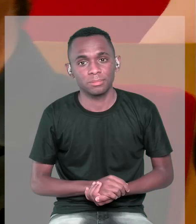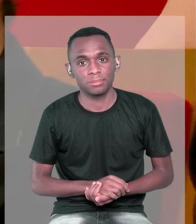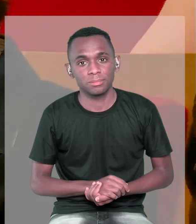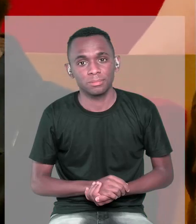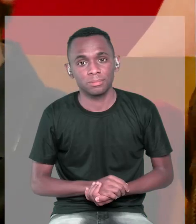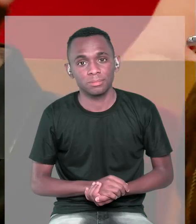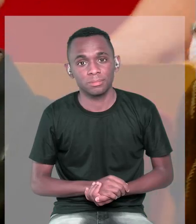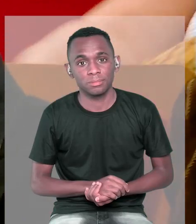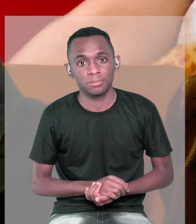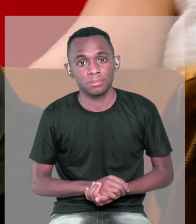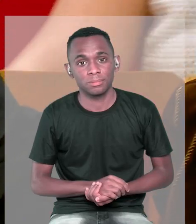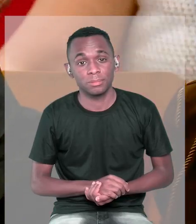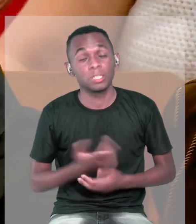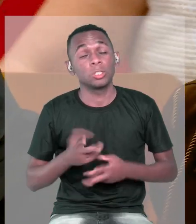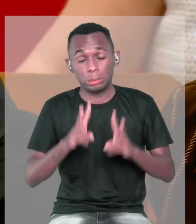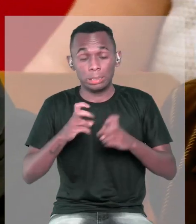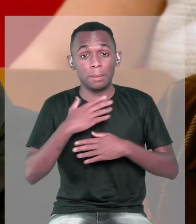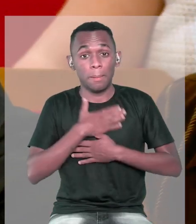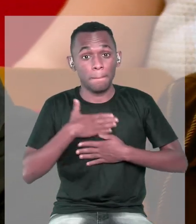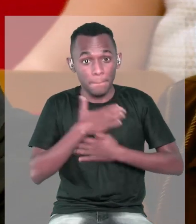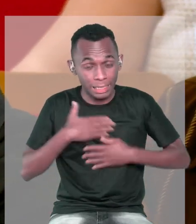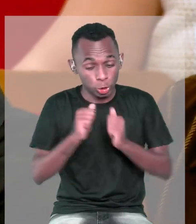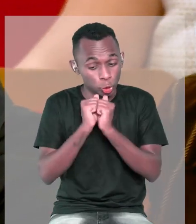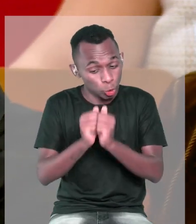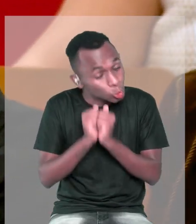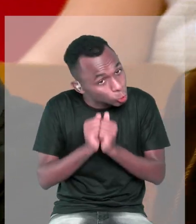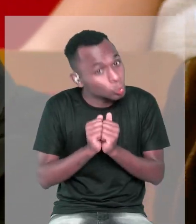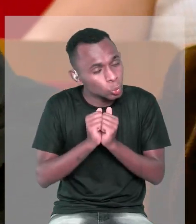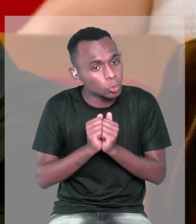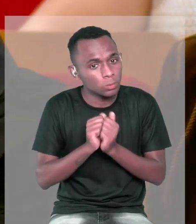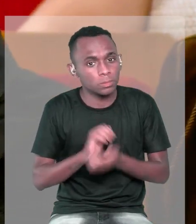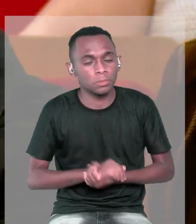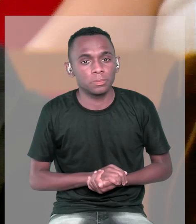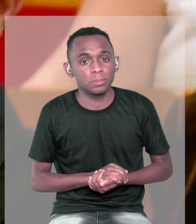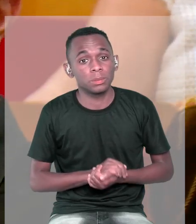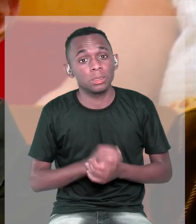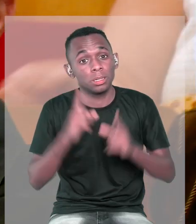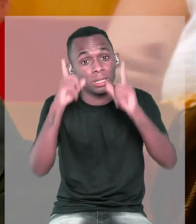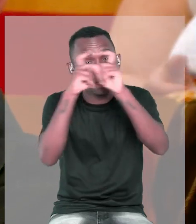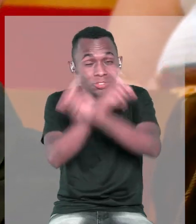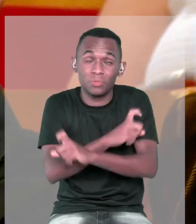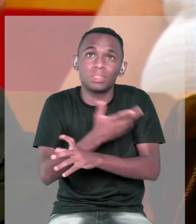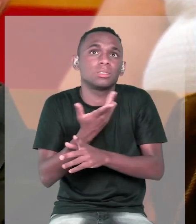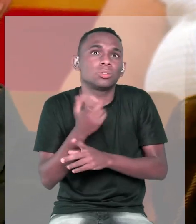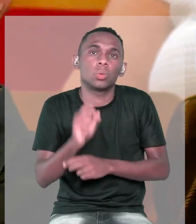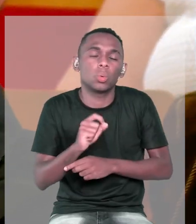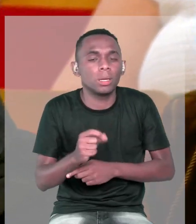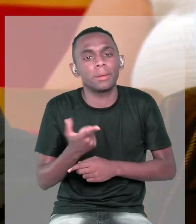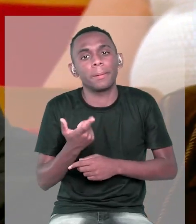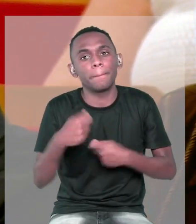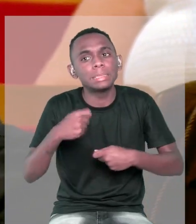Só ameaçar que a gente vai para o prazer, para fazer juntos, né? É difícil não pensar